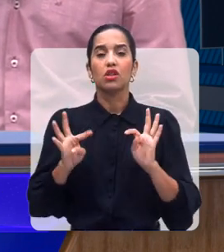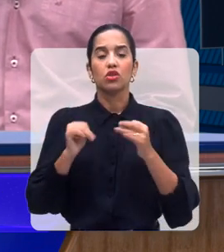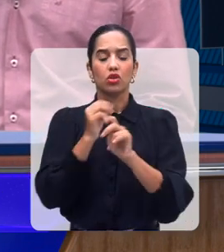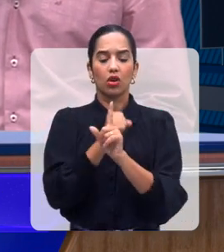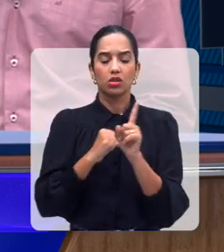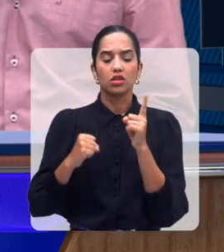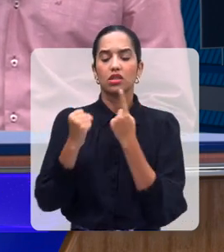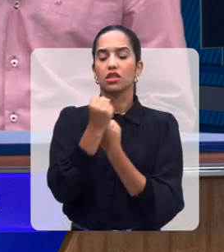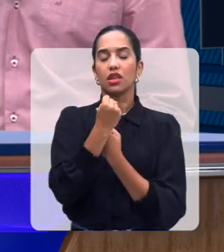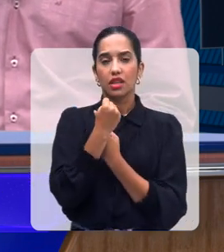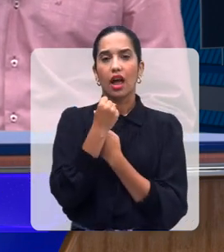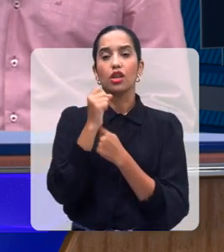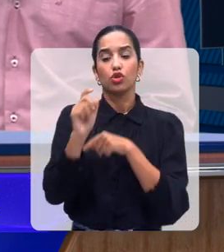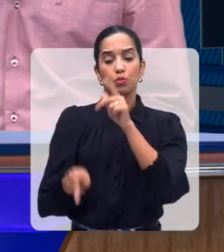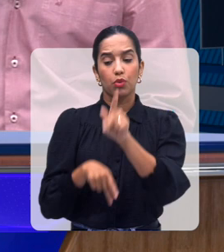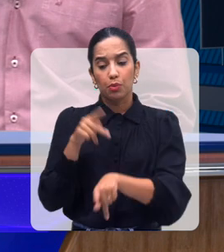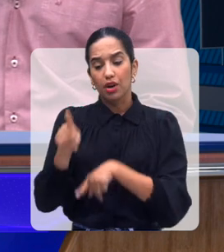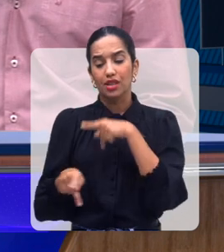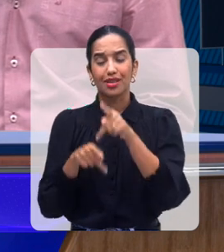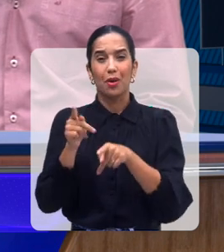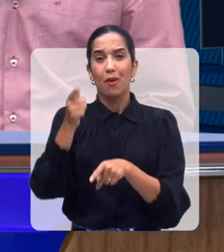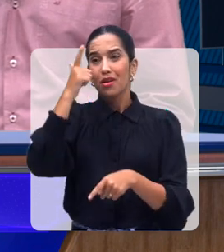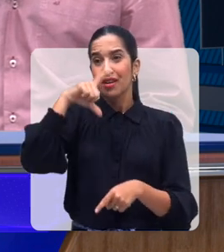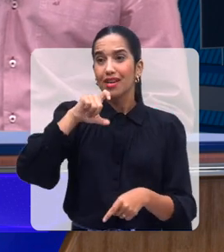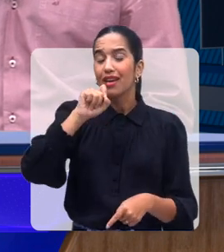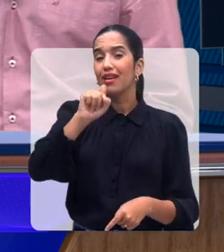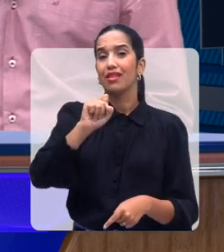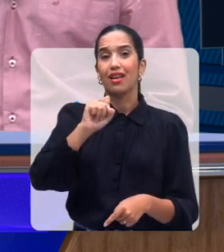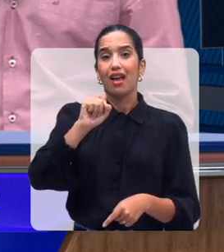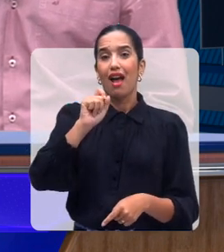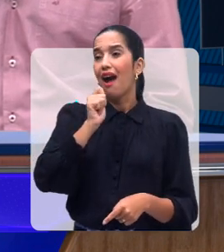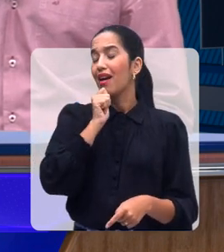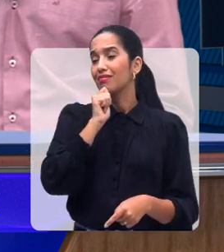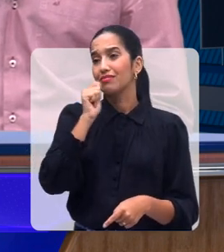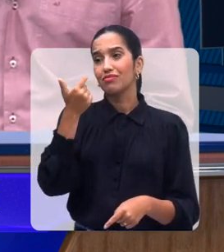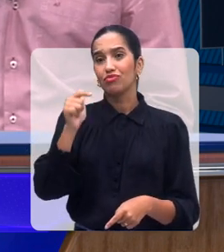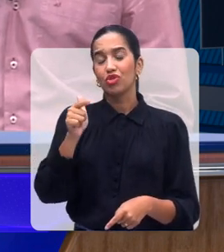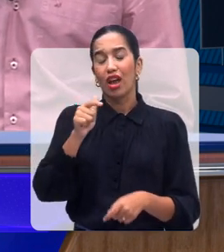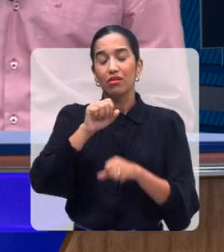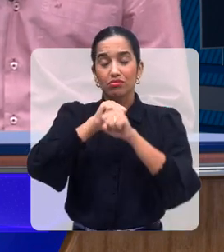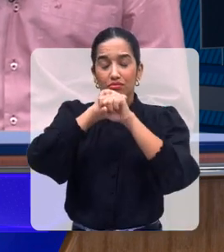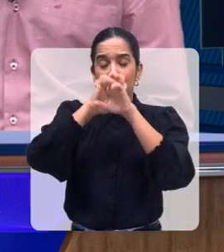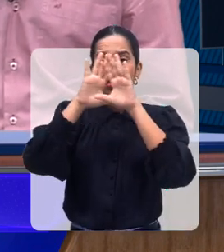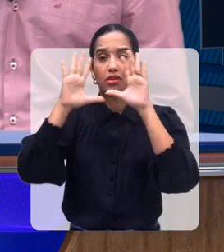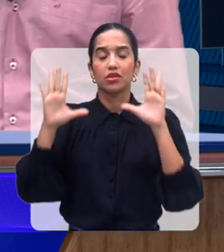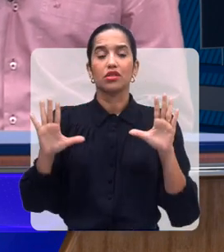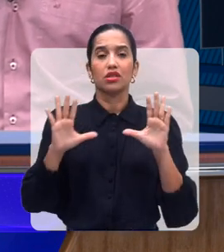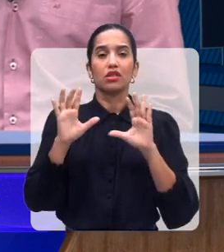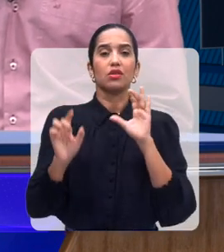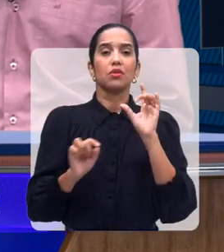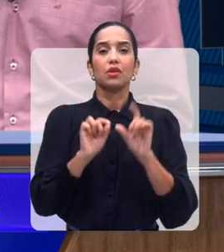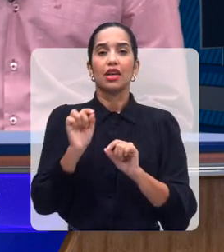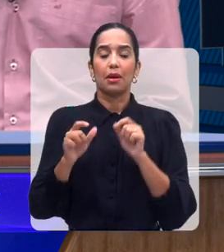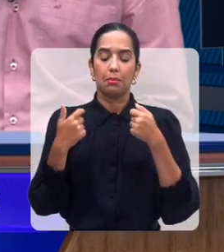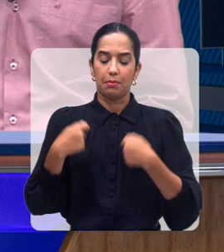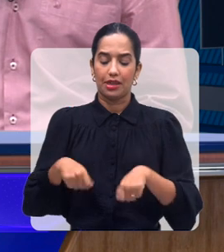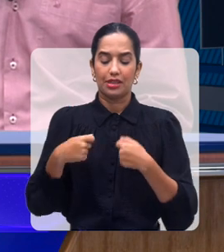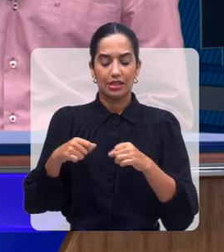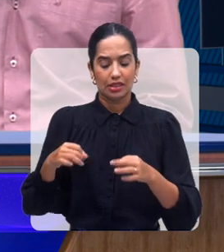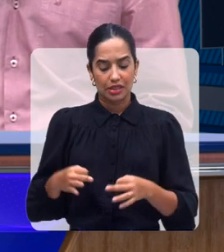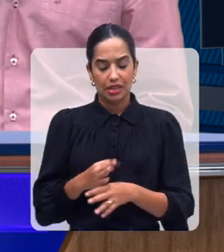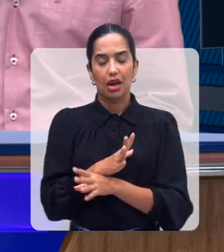toda a sociedade, para a população, para os que não querem abrir os olhos, de que a coisa existe e tem